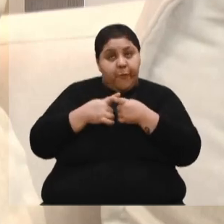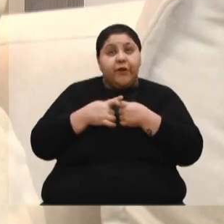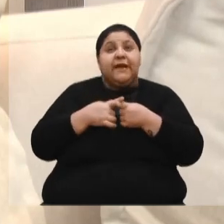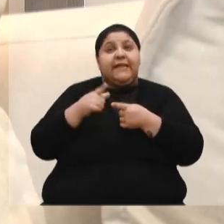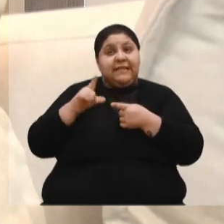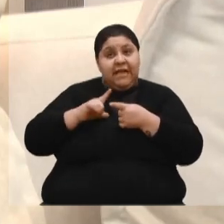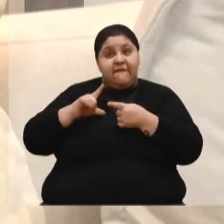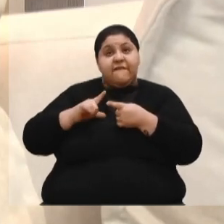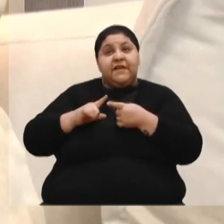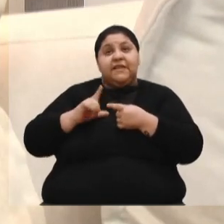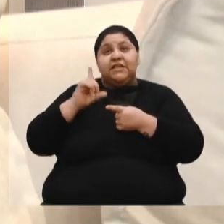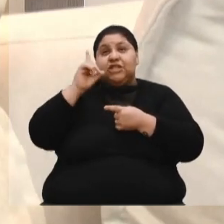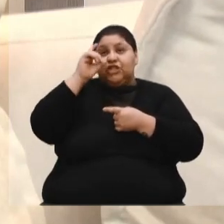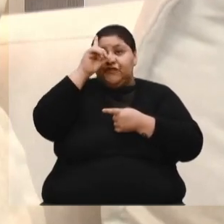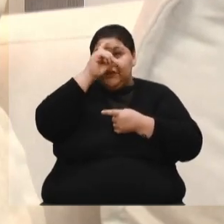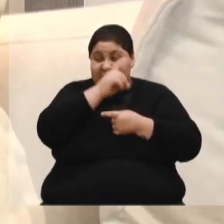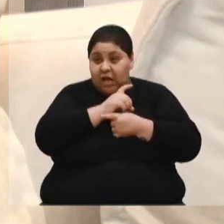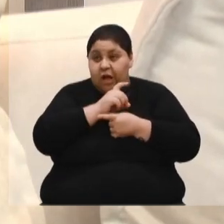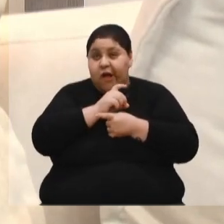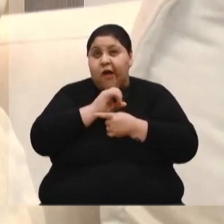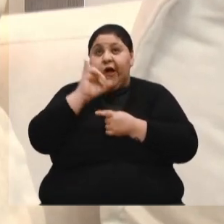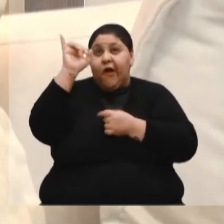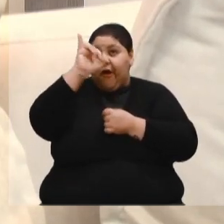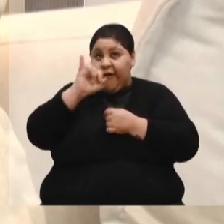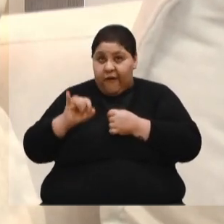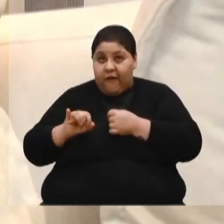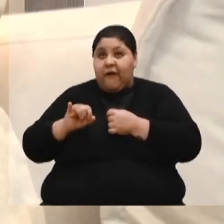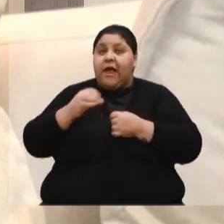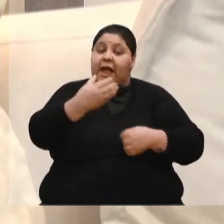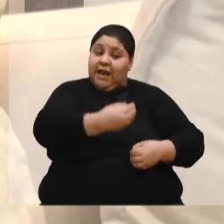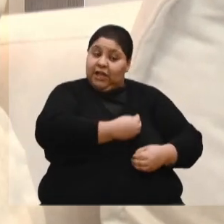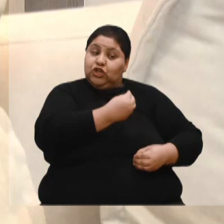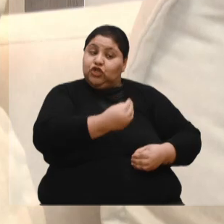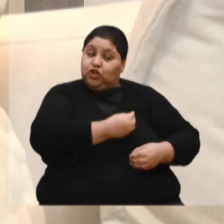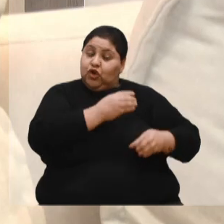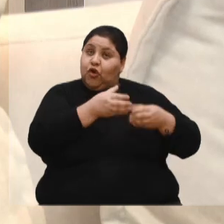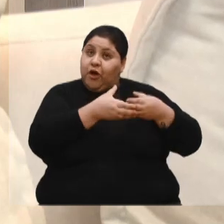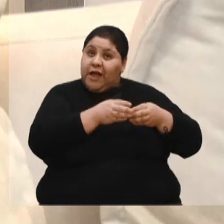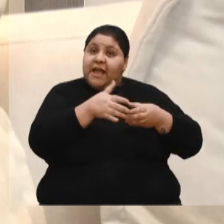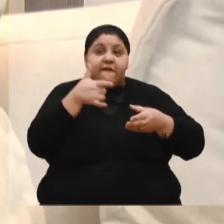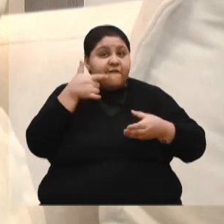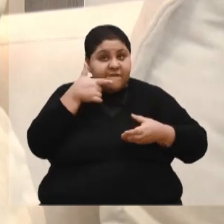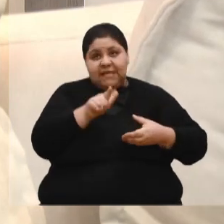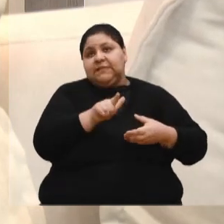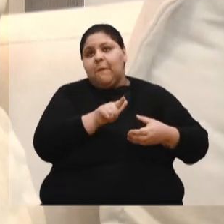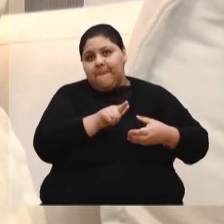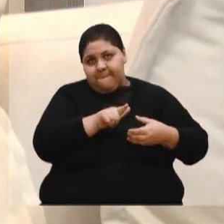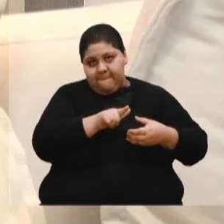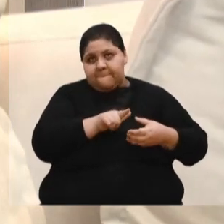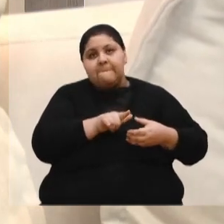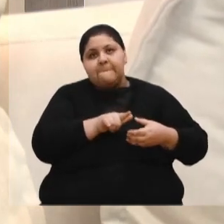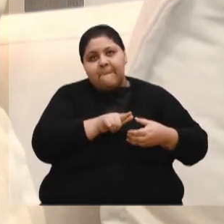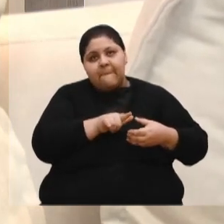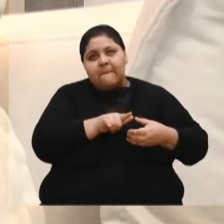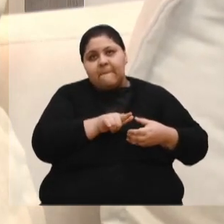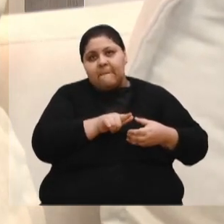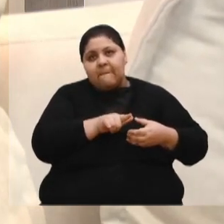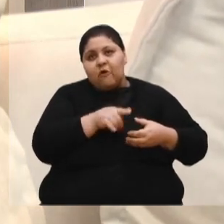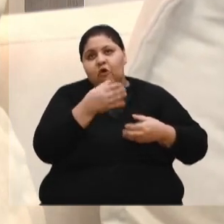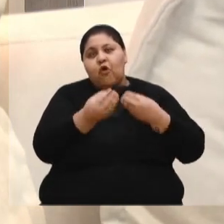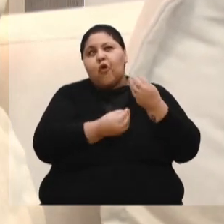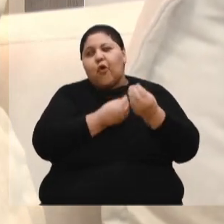não, apesar das dificuldades do nosso italiano, ele sobreviveu e venceu, né?